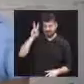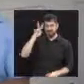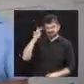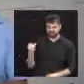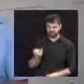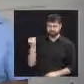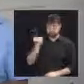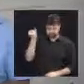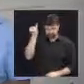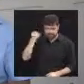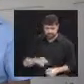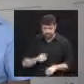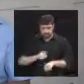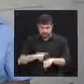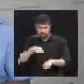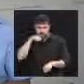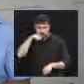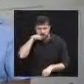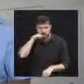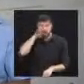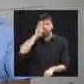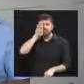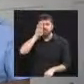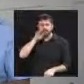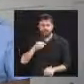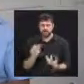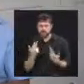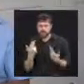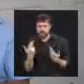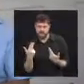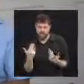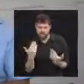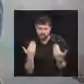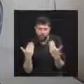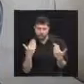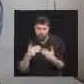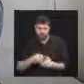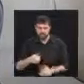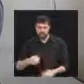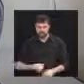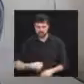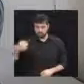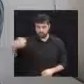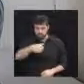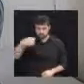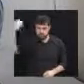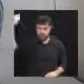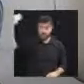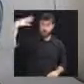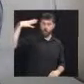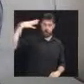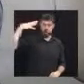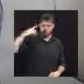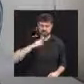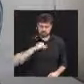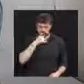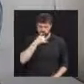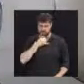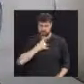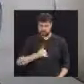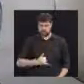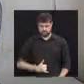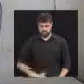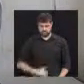seguinte, quando você coloca a língua na sua boca, é como se você estivesse ligando uma luz dentro de você. Existe um meridiano que passa